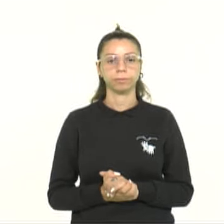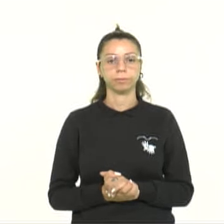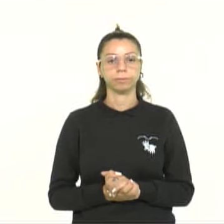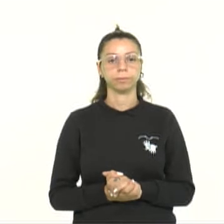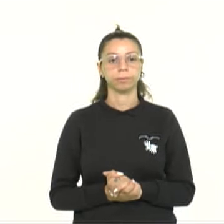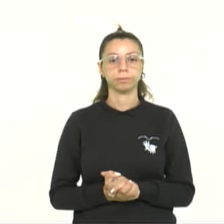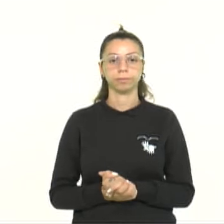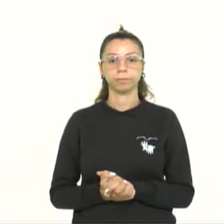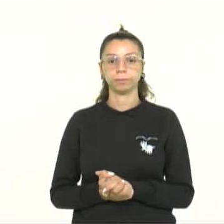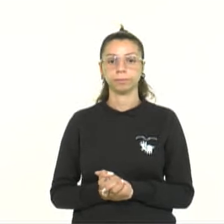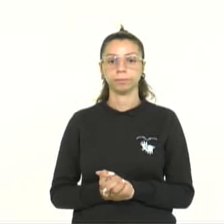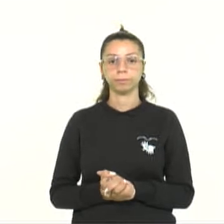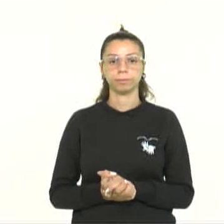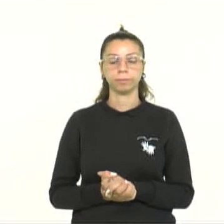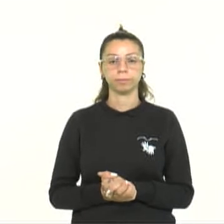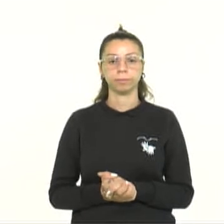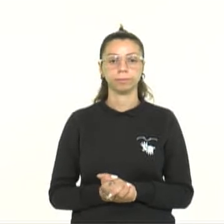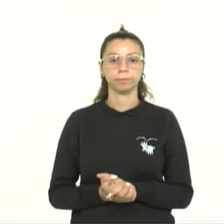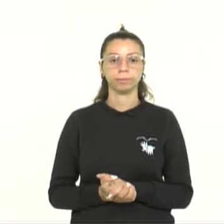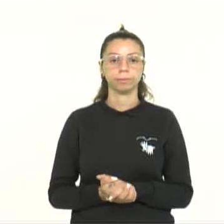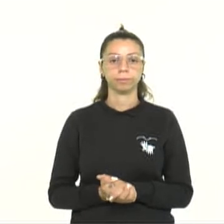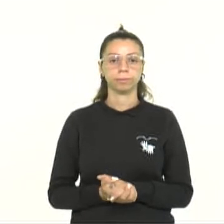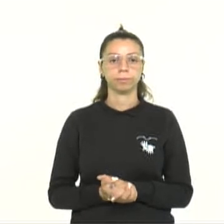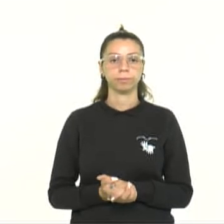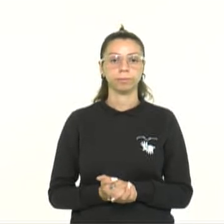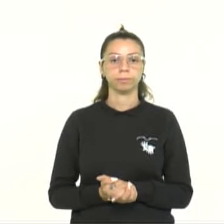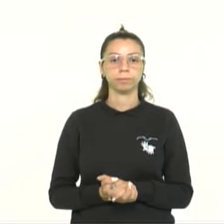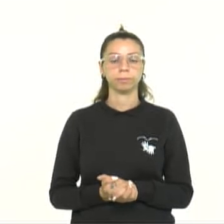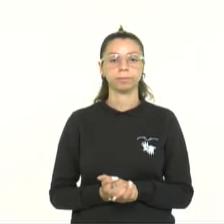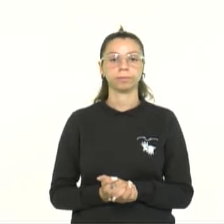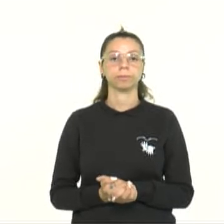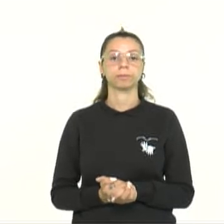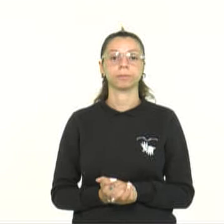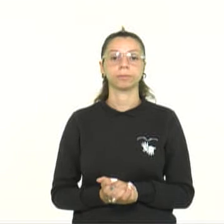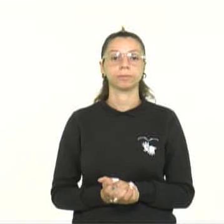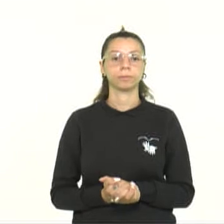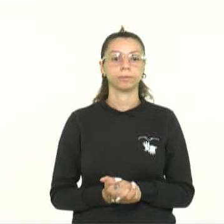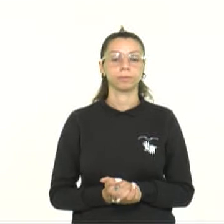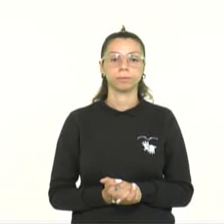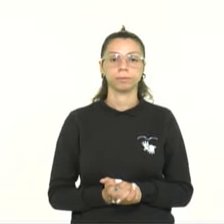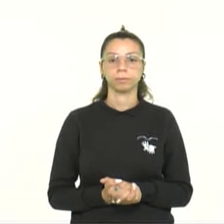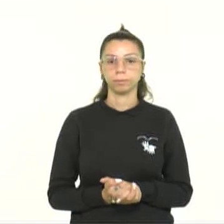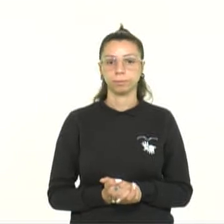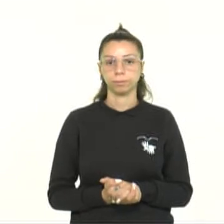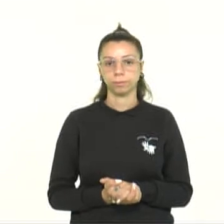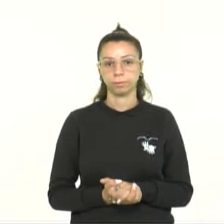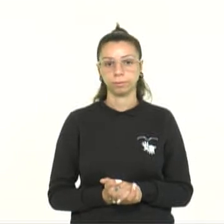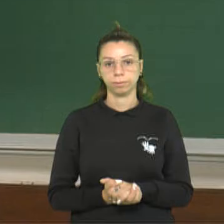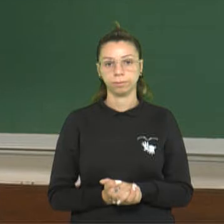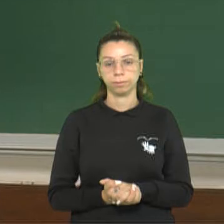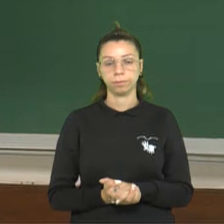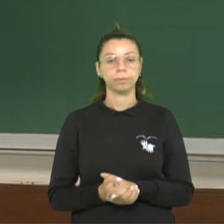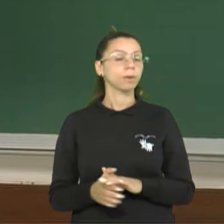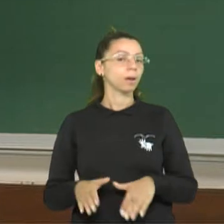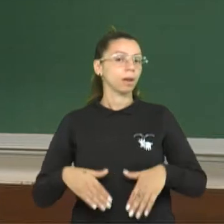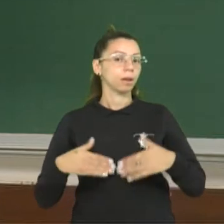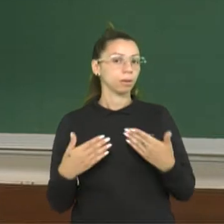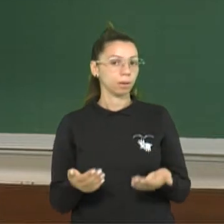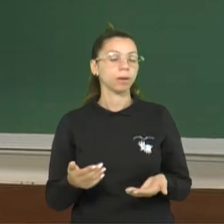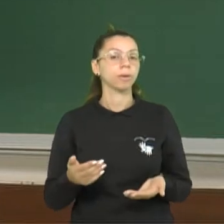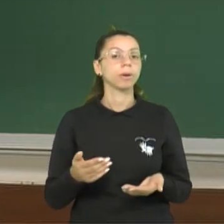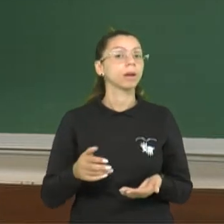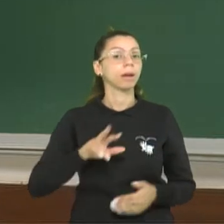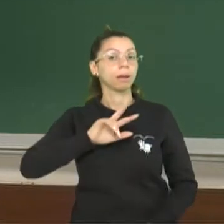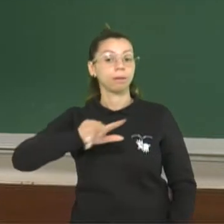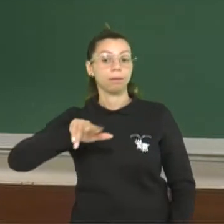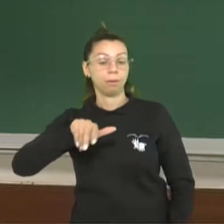le deixou ciego e, devido a isso, passou a dictar suas obras a sua madre. Então, como eu disse, ele não